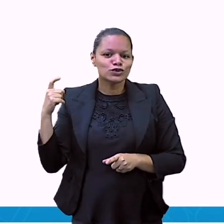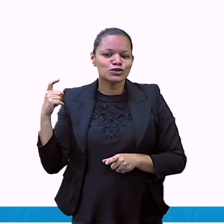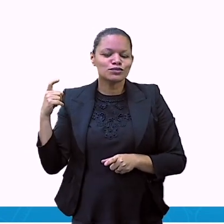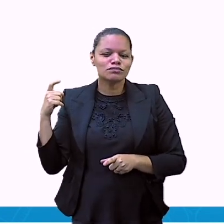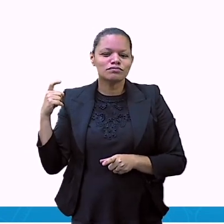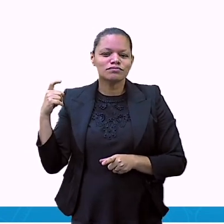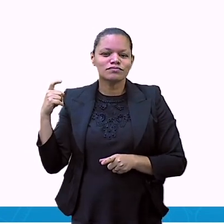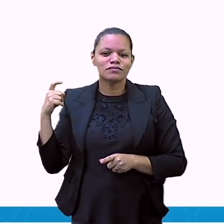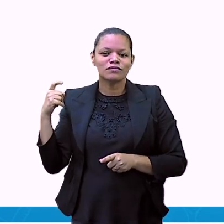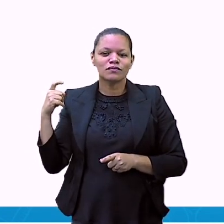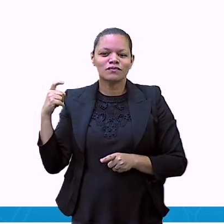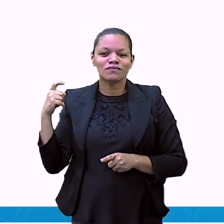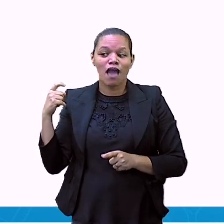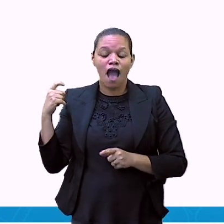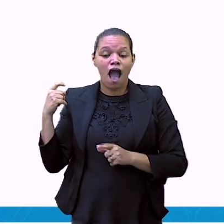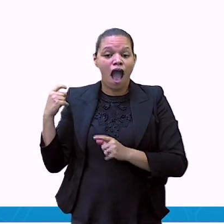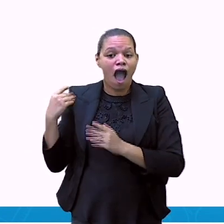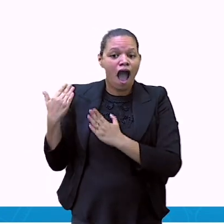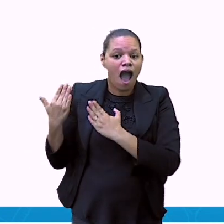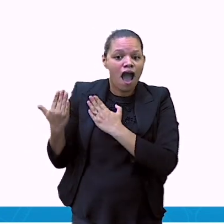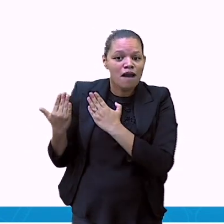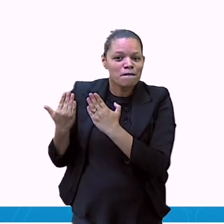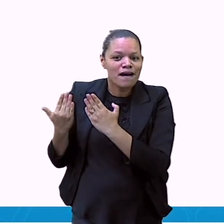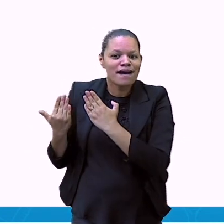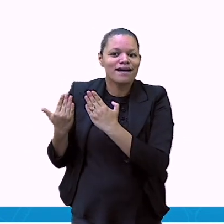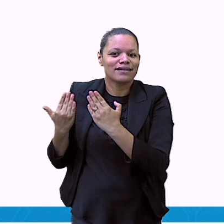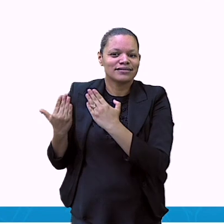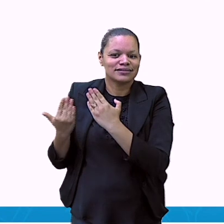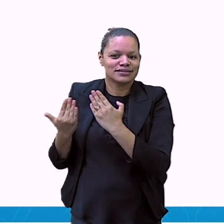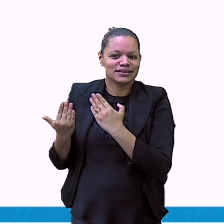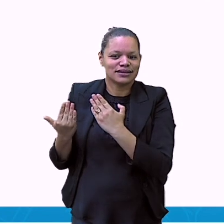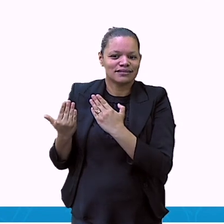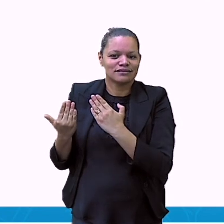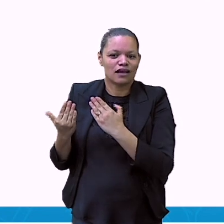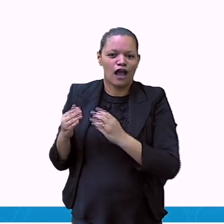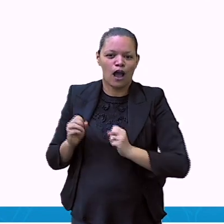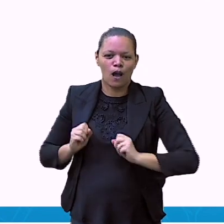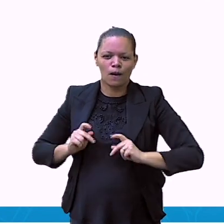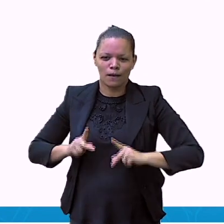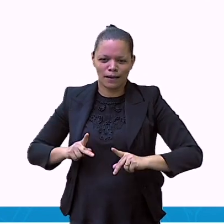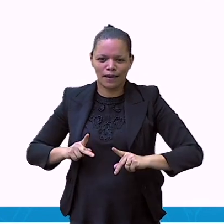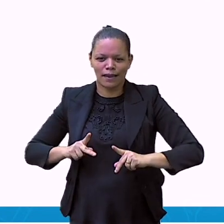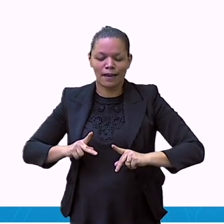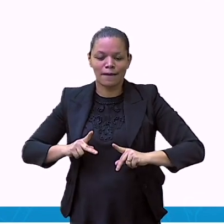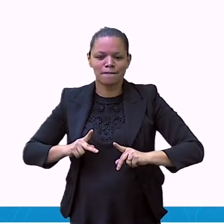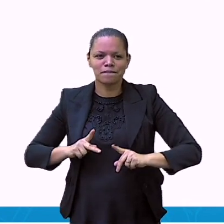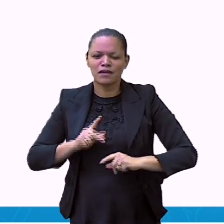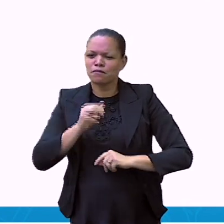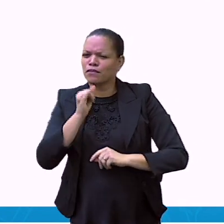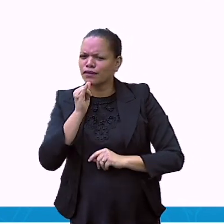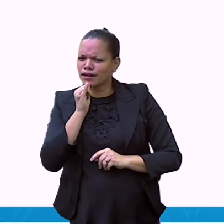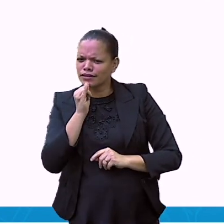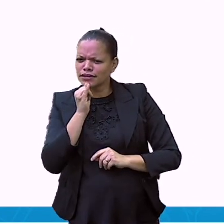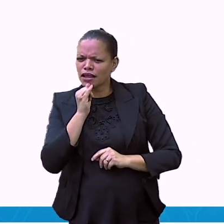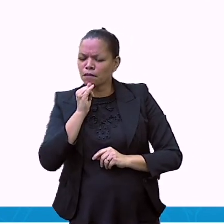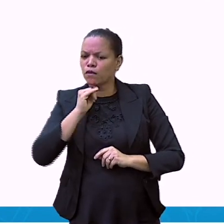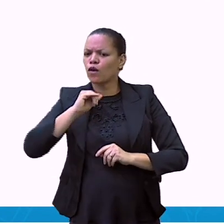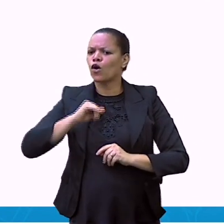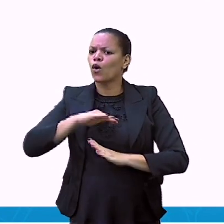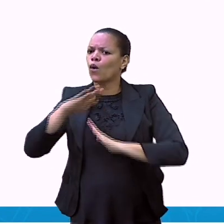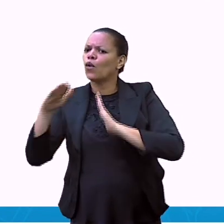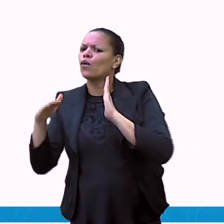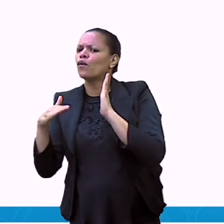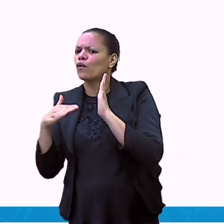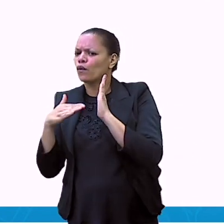quê? Sons parecidos. No final da última sílaba, a gente consegue ver aí um